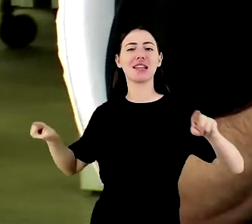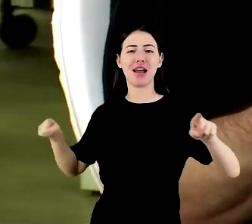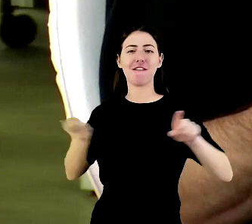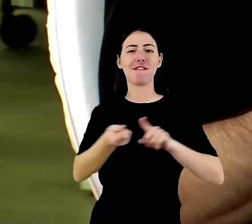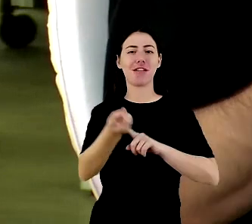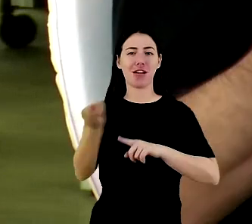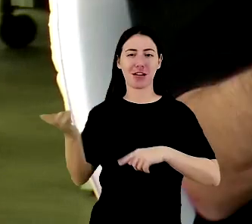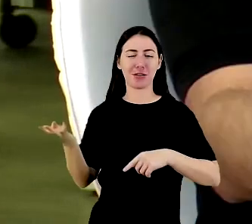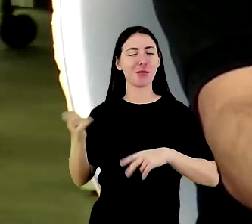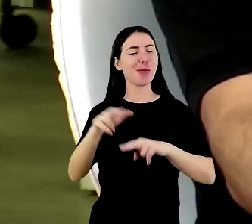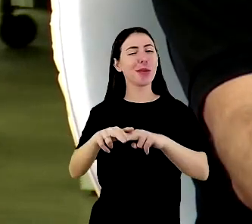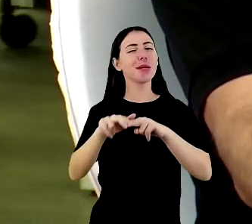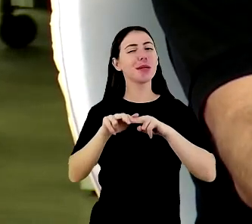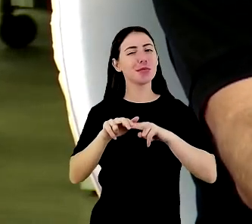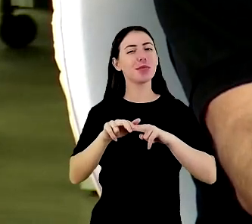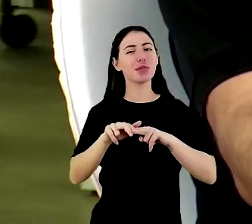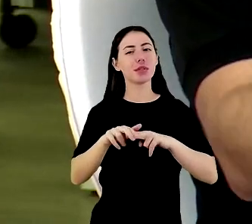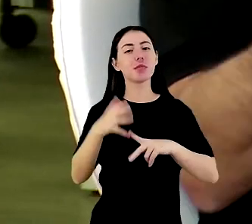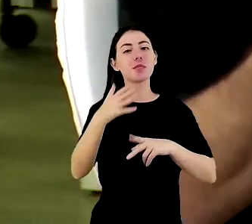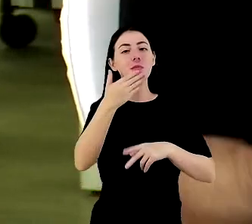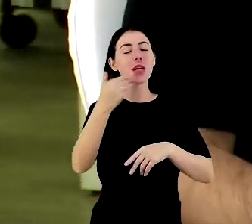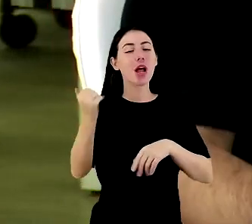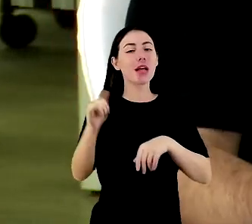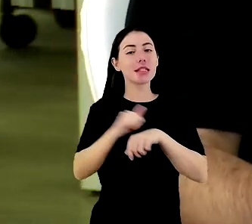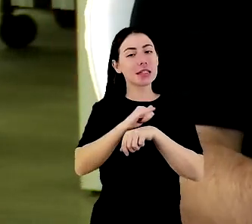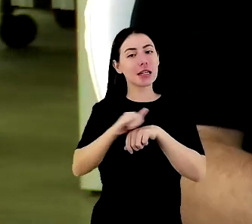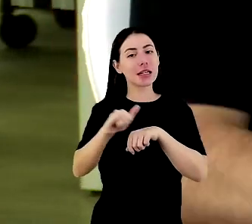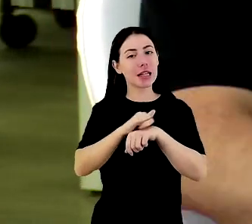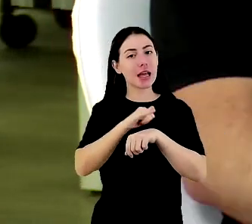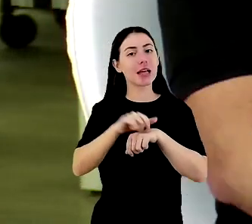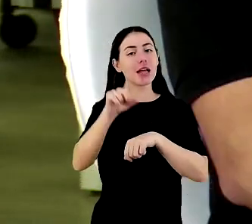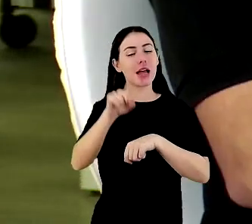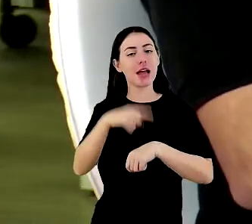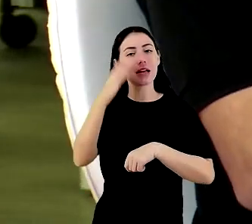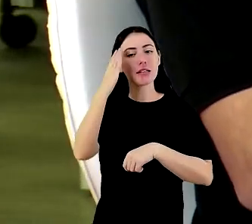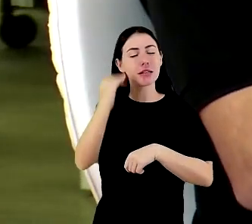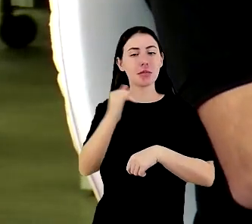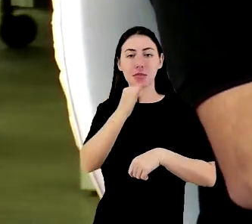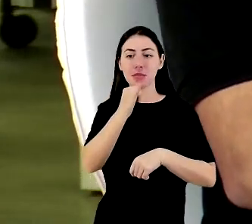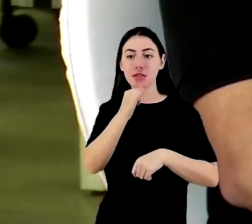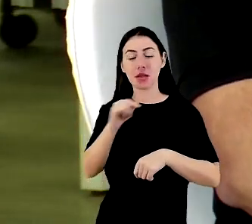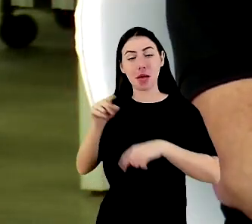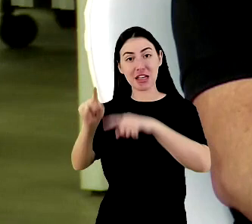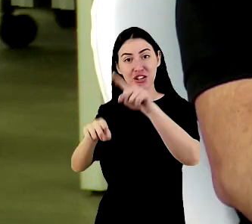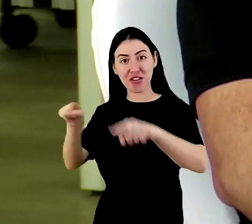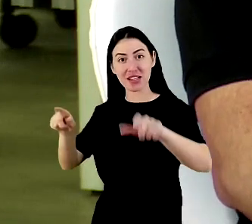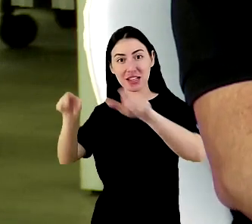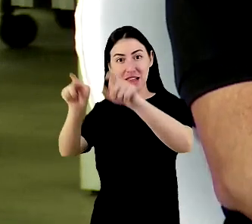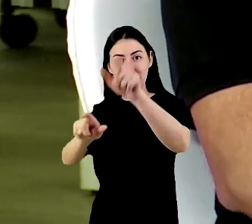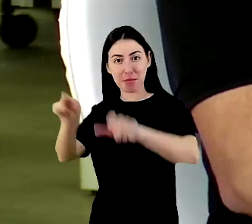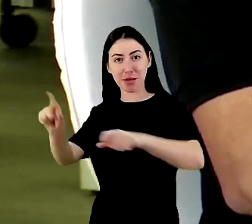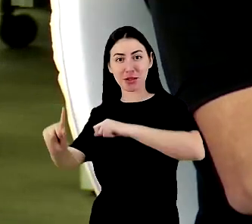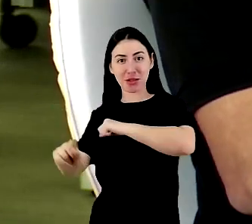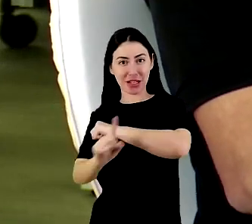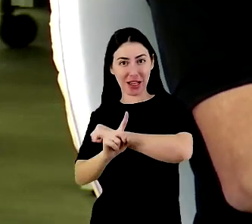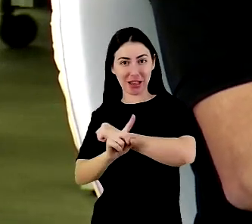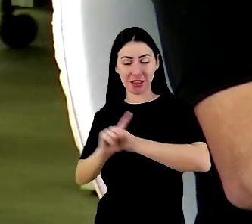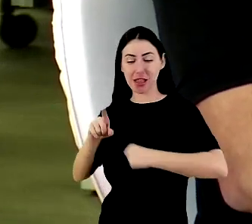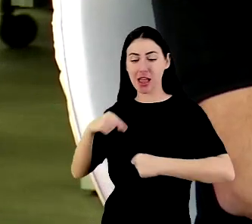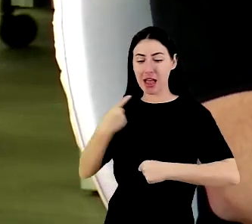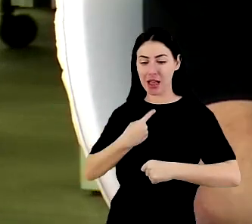entender a complexidade do cliente se a gente também tem um time diverso? Perfeito. Então, por isso a diversidade é